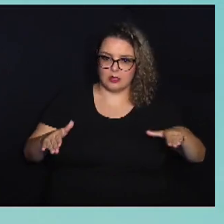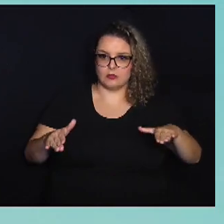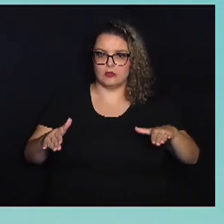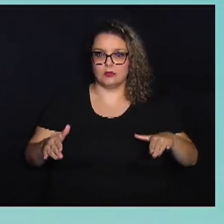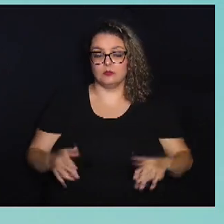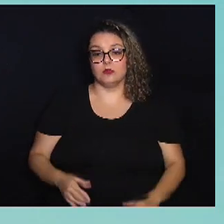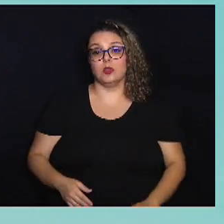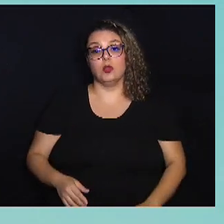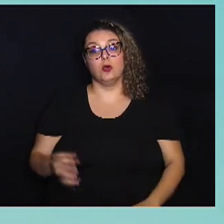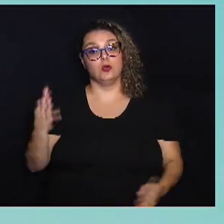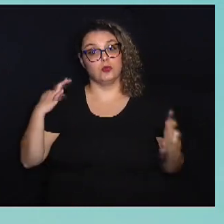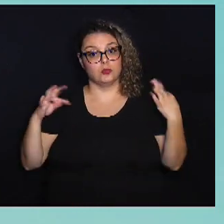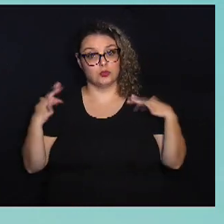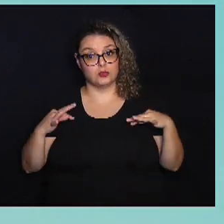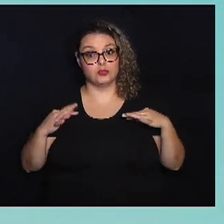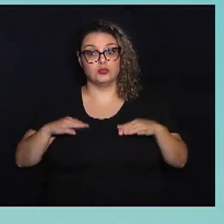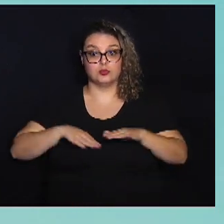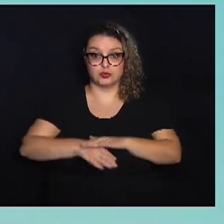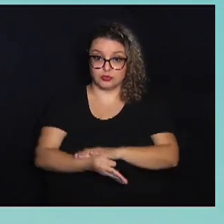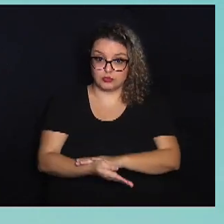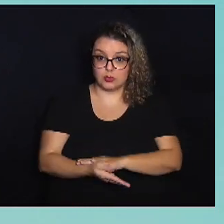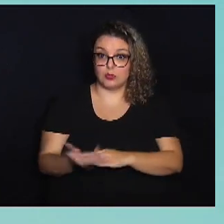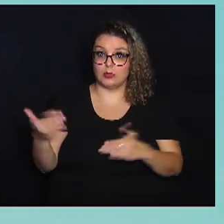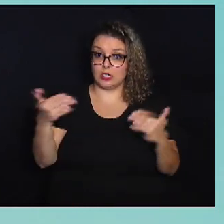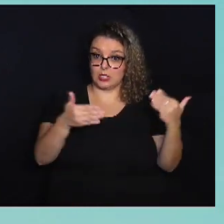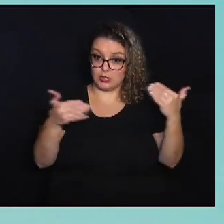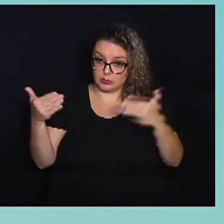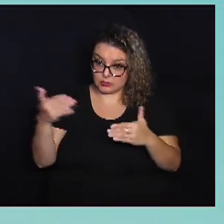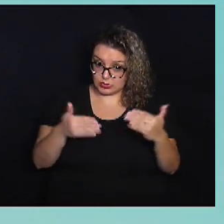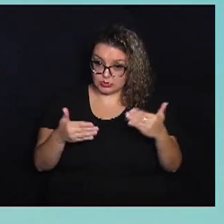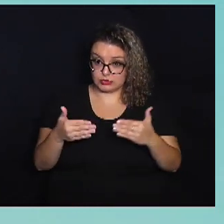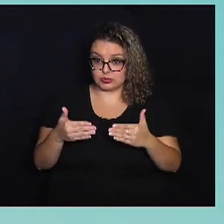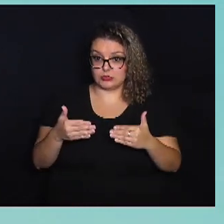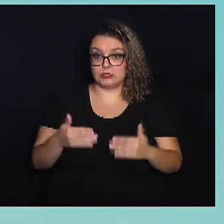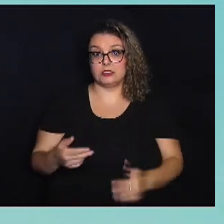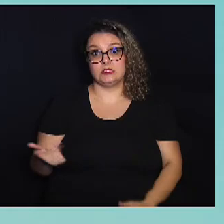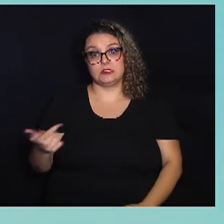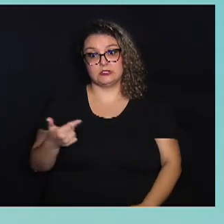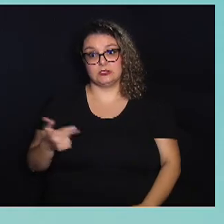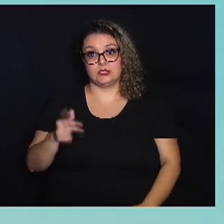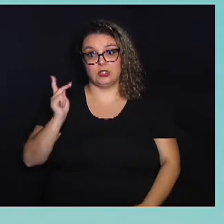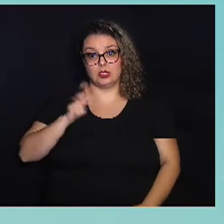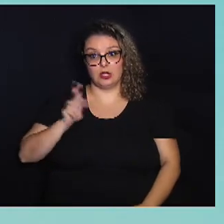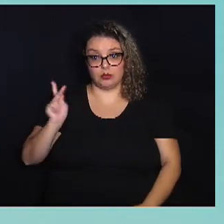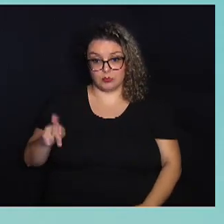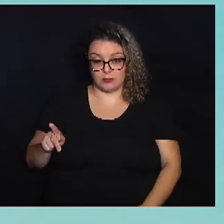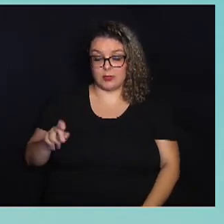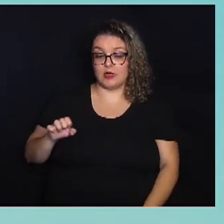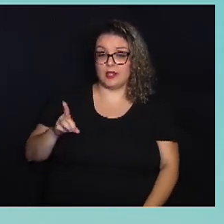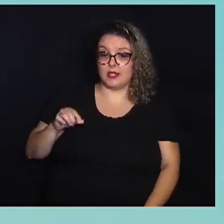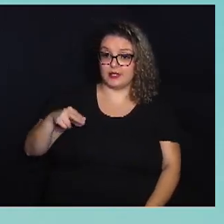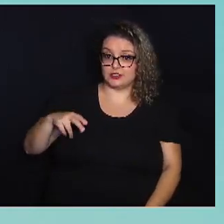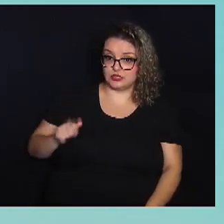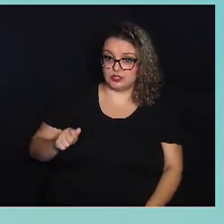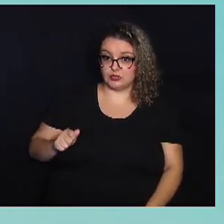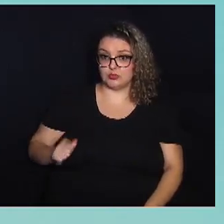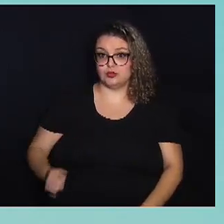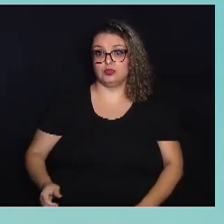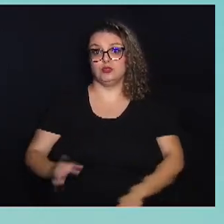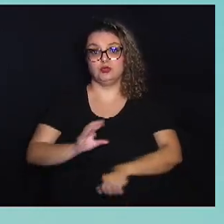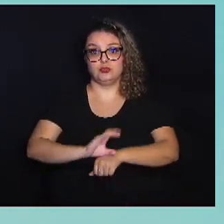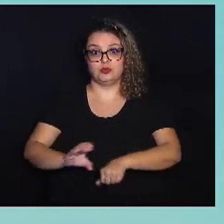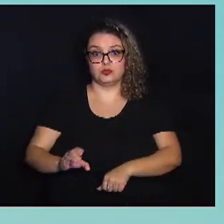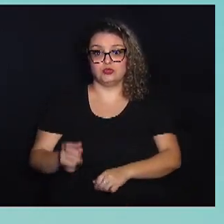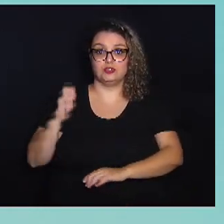destino turístico costuma ser bastante frequentado. Segundo a professora doutora Edna Cunha, do curso de Engenharia de Pesca